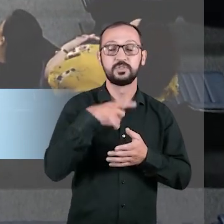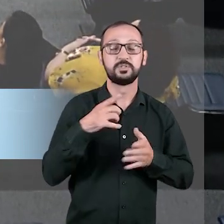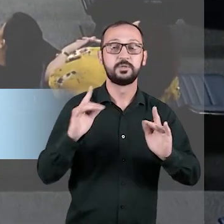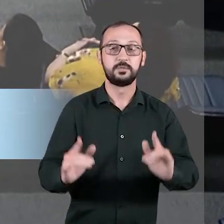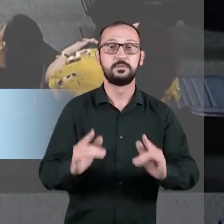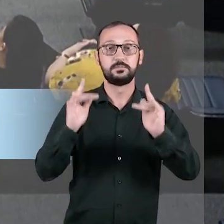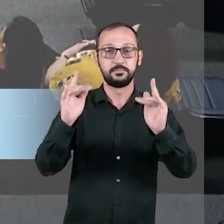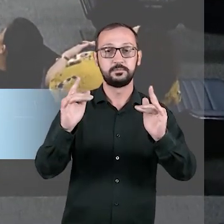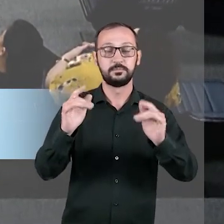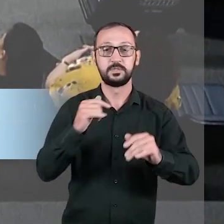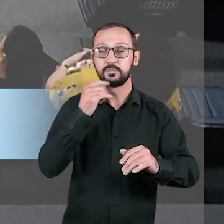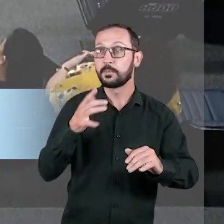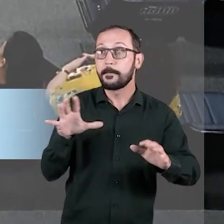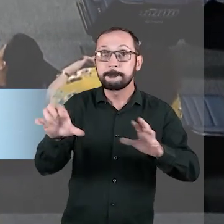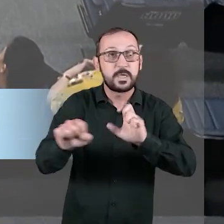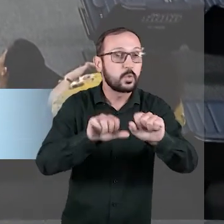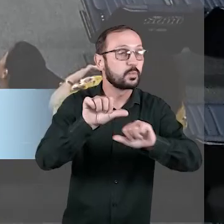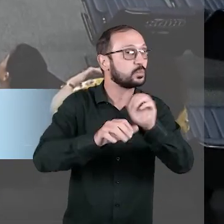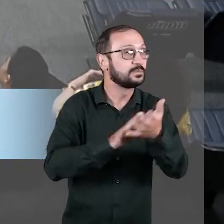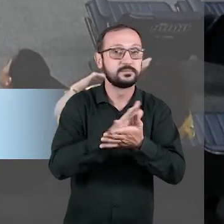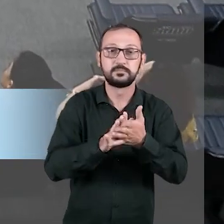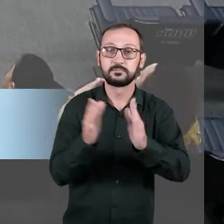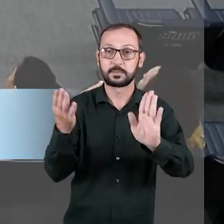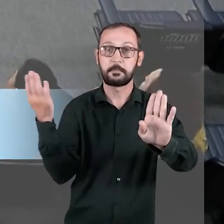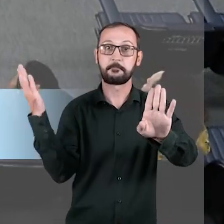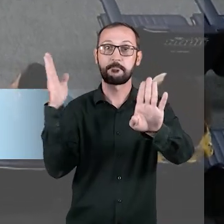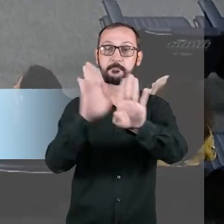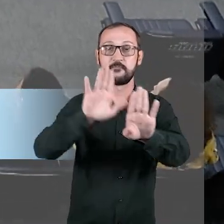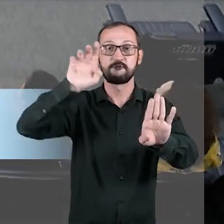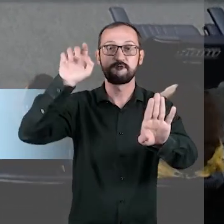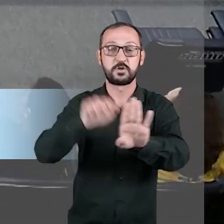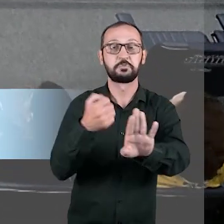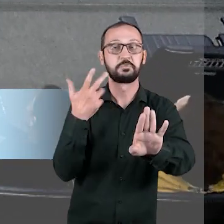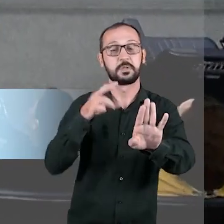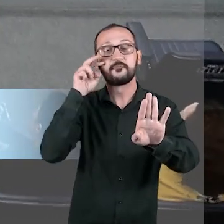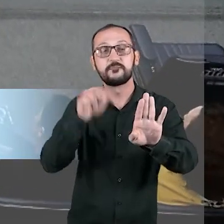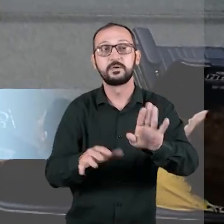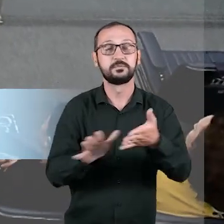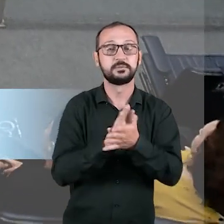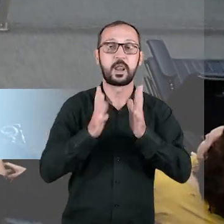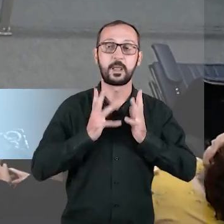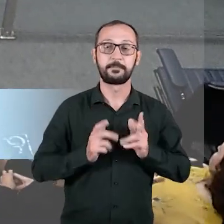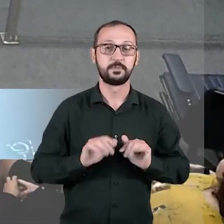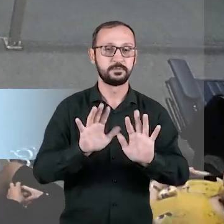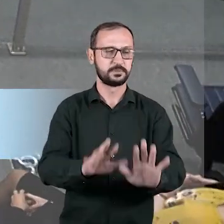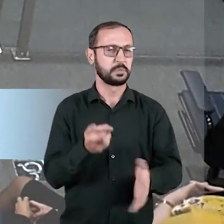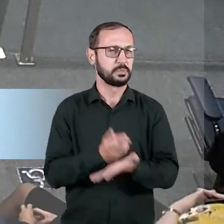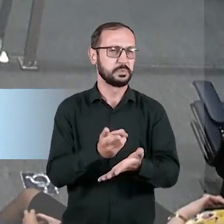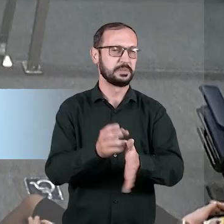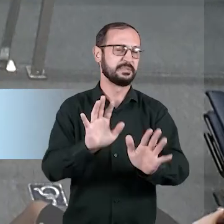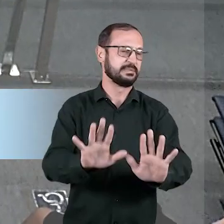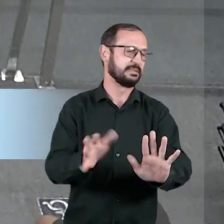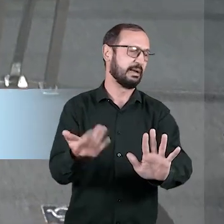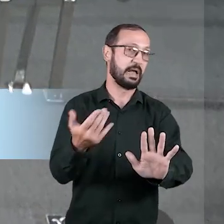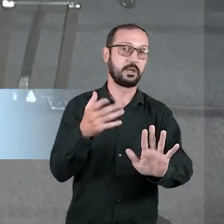mãe tinha um apartamento, e ela não mexeu no apartamento, ela deixou o apartamento como estava, não queria, né? Ela não limpava, deixava tudo do